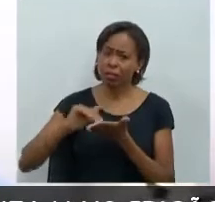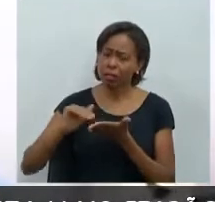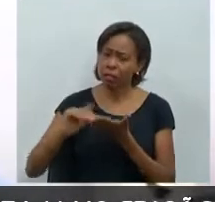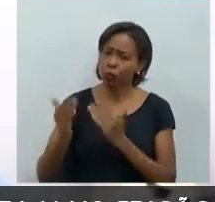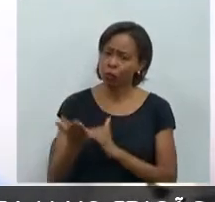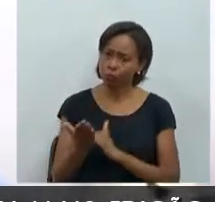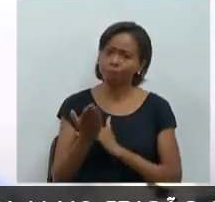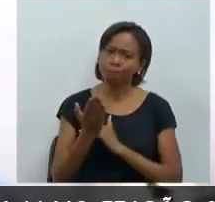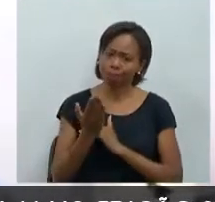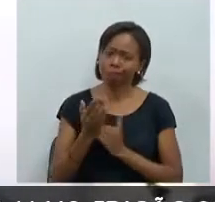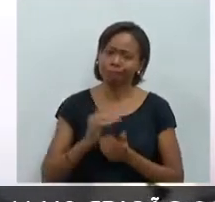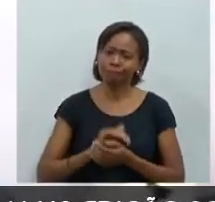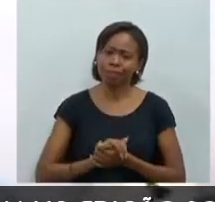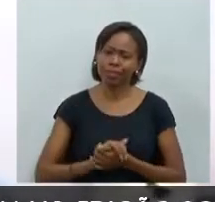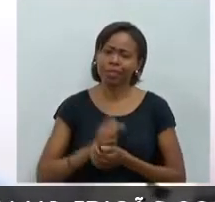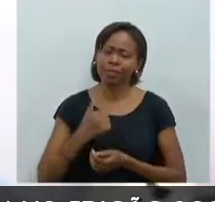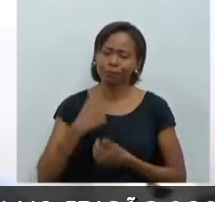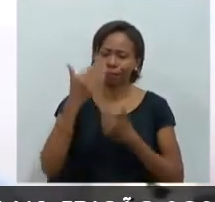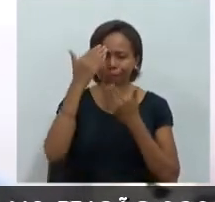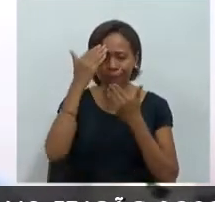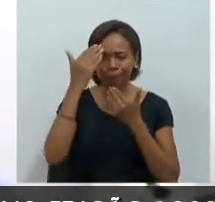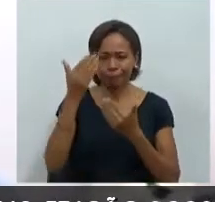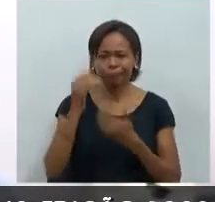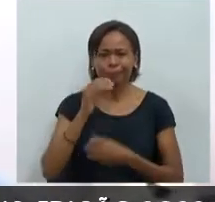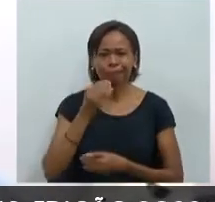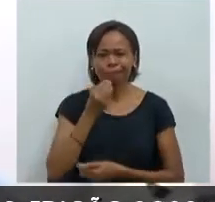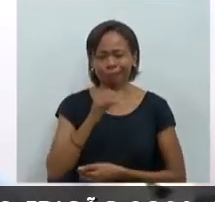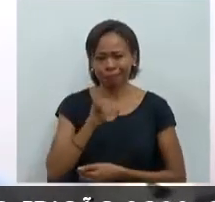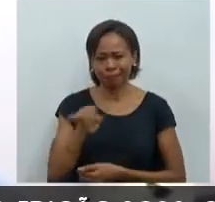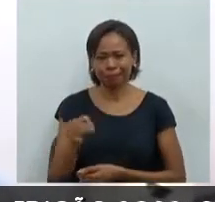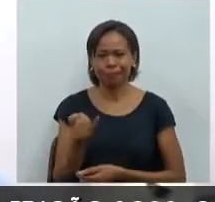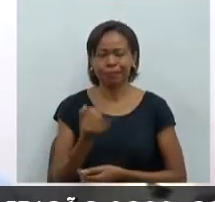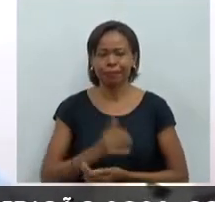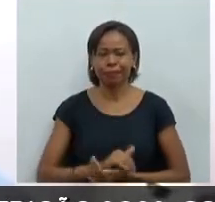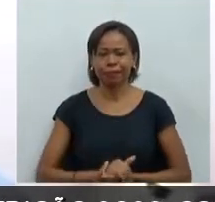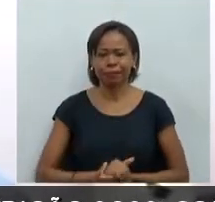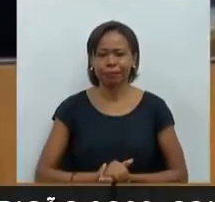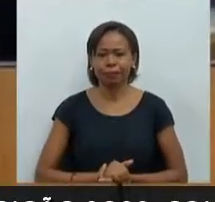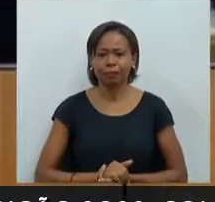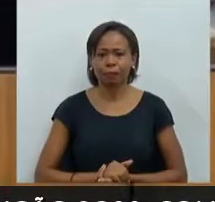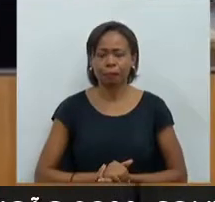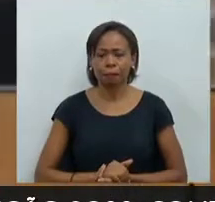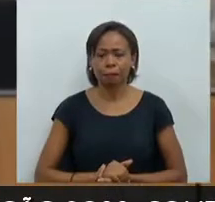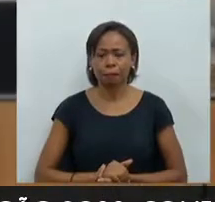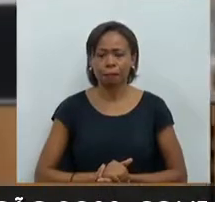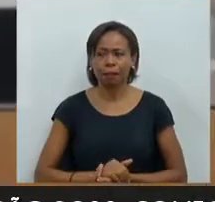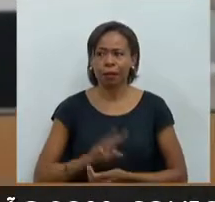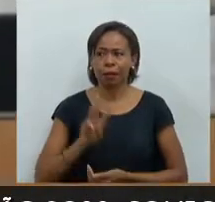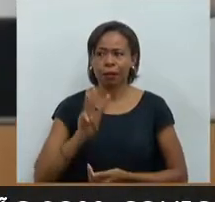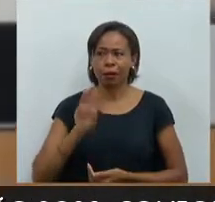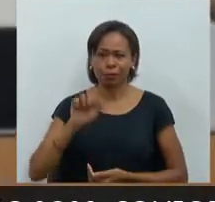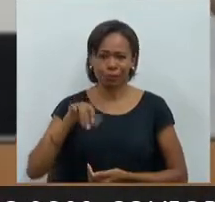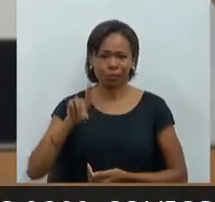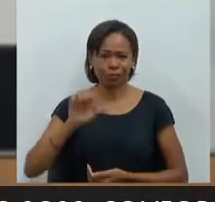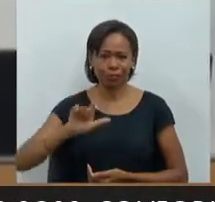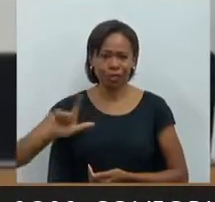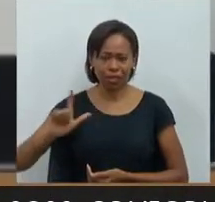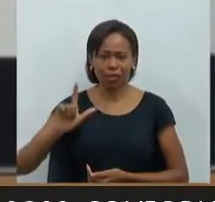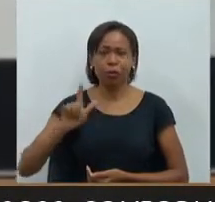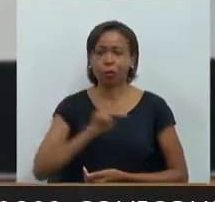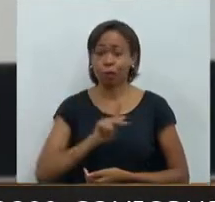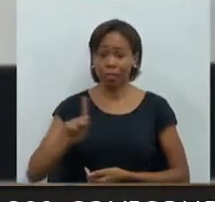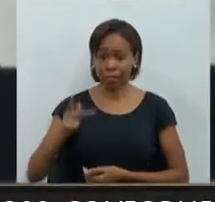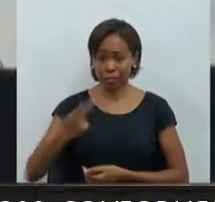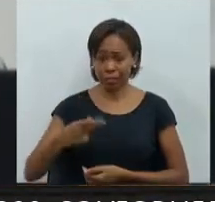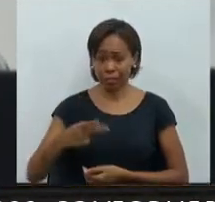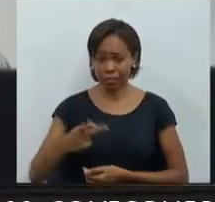atender. Okay. Mas eu tenho muito que agradecer pela oportunidade. Tá. Em nome do professor Wendel Mesquita, presidente dessa comissão,